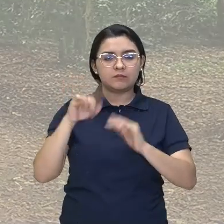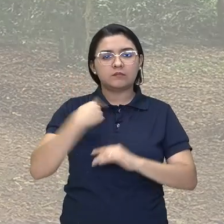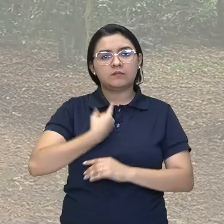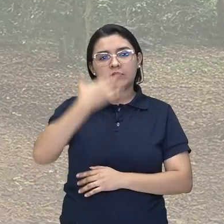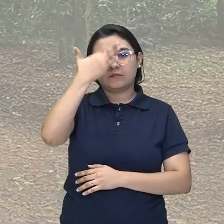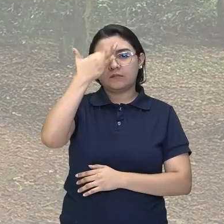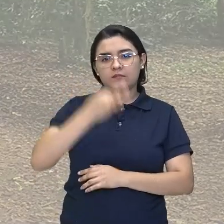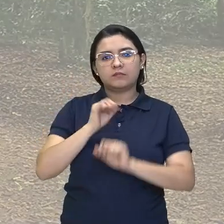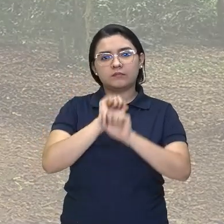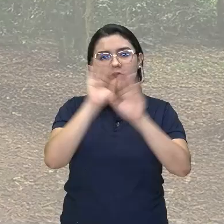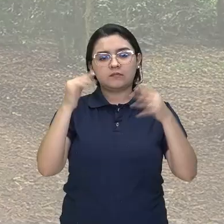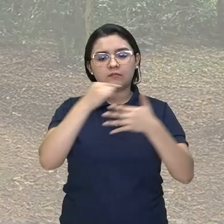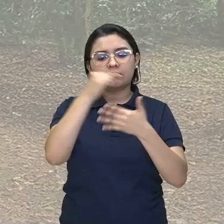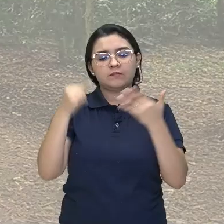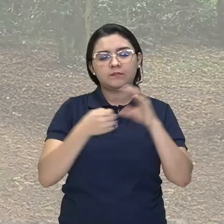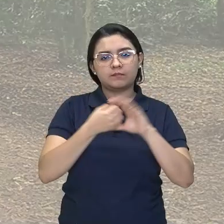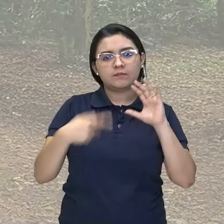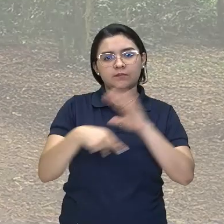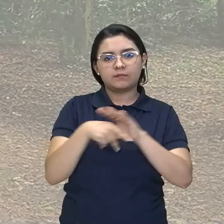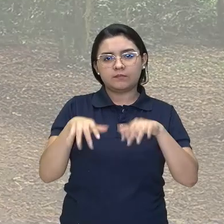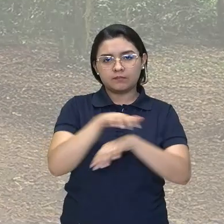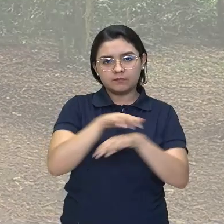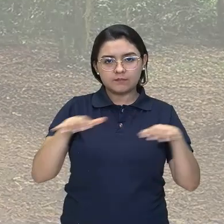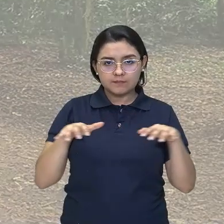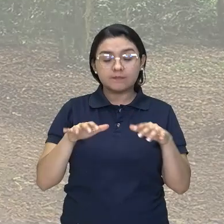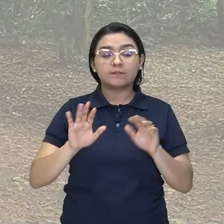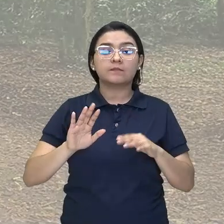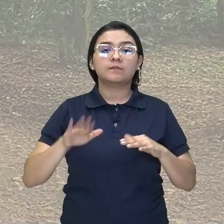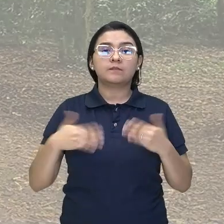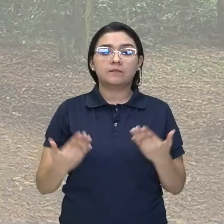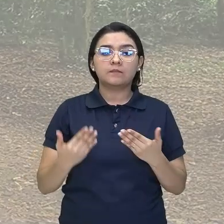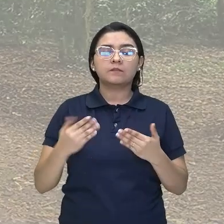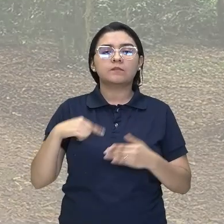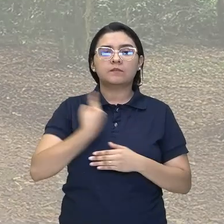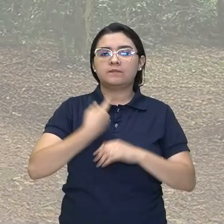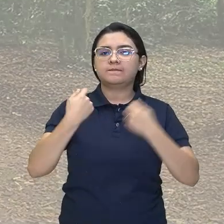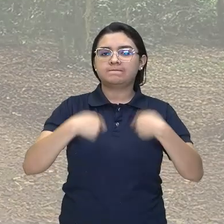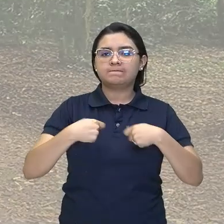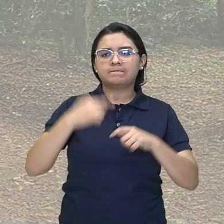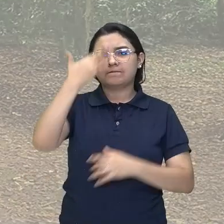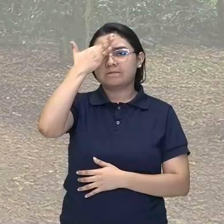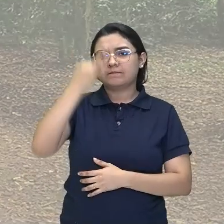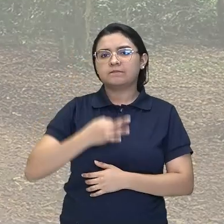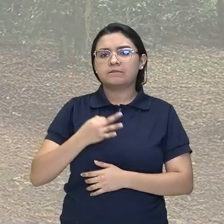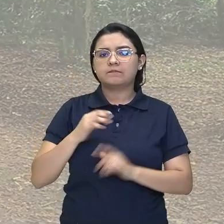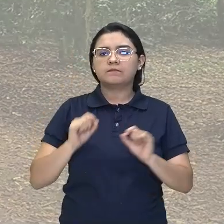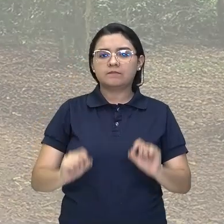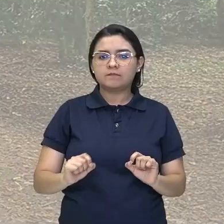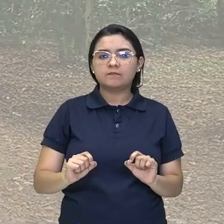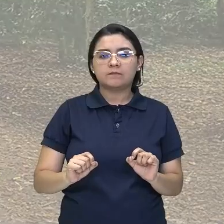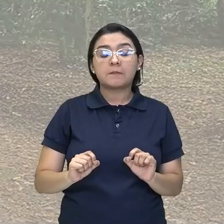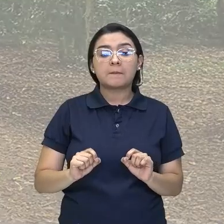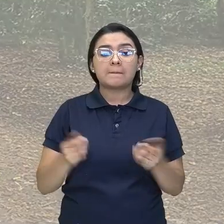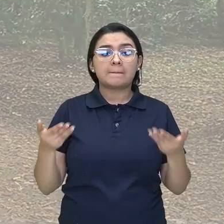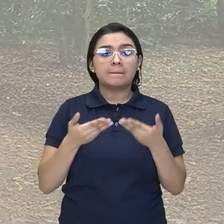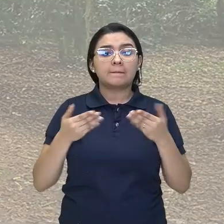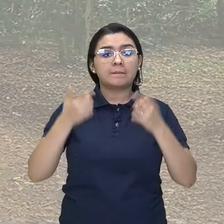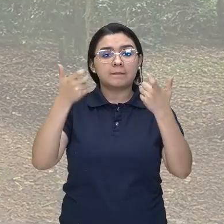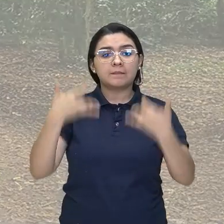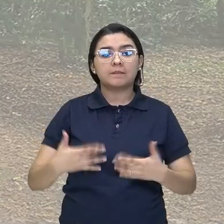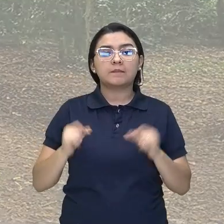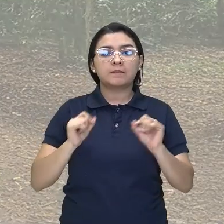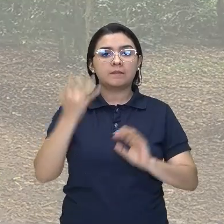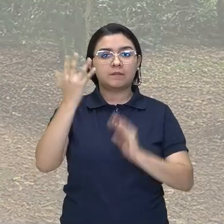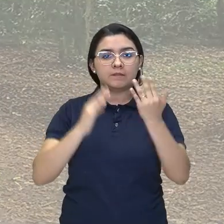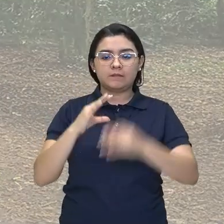entender essas características do bioma. E aí, nós precisamos compreender esse todo, né? Vamos falar agora sobre o